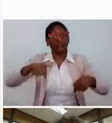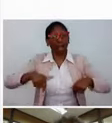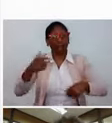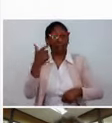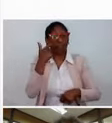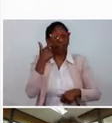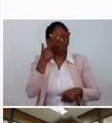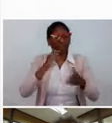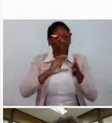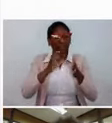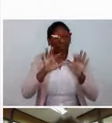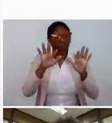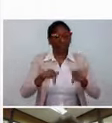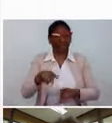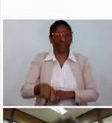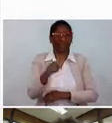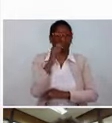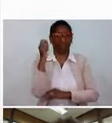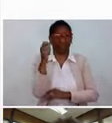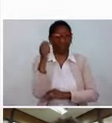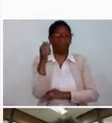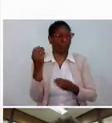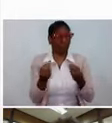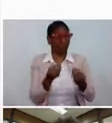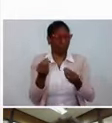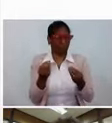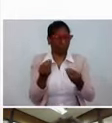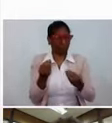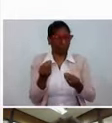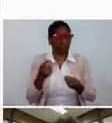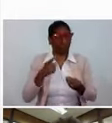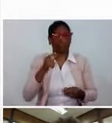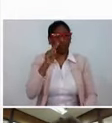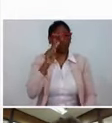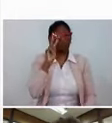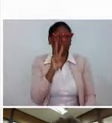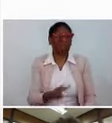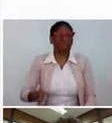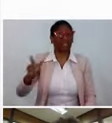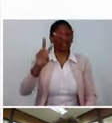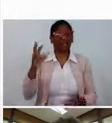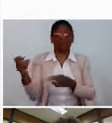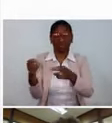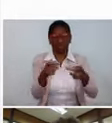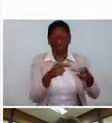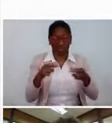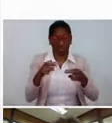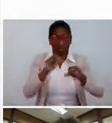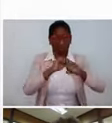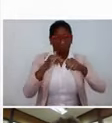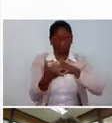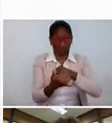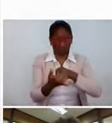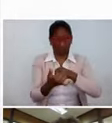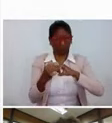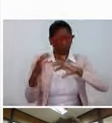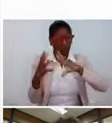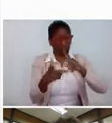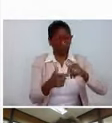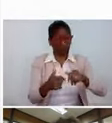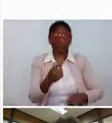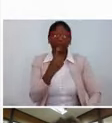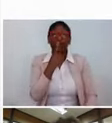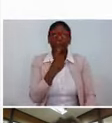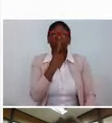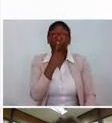dado final ali para o Rio Grande do Sul. Aqui uma visão das regiões Covid. Então, todas essas regiões com seta